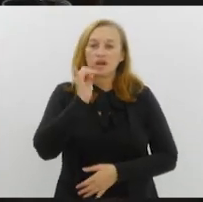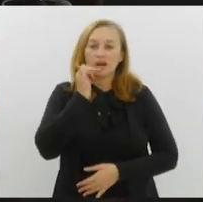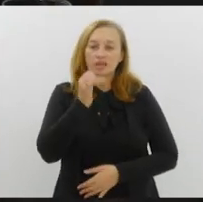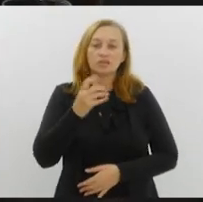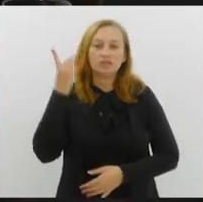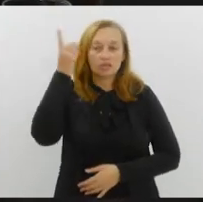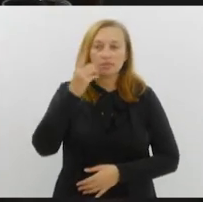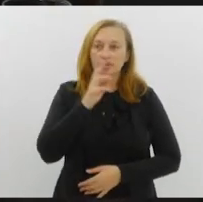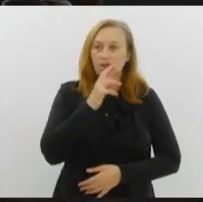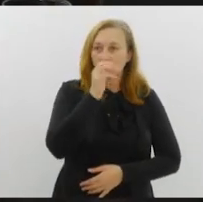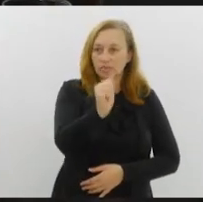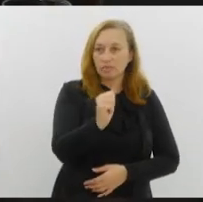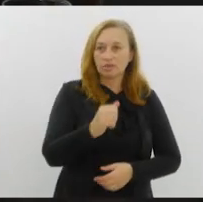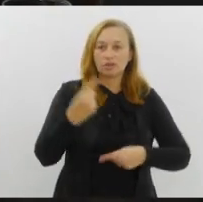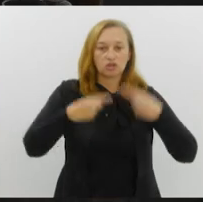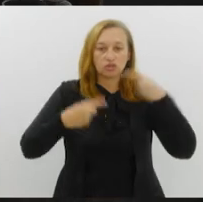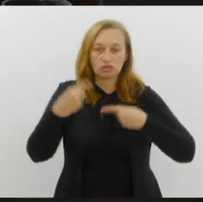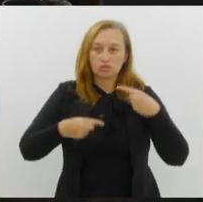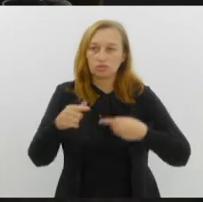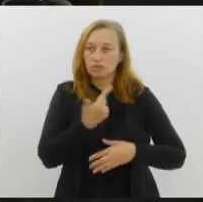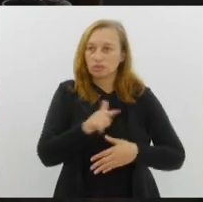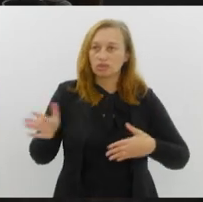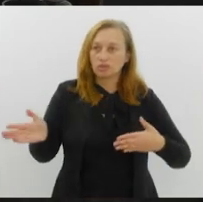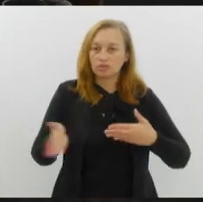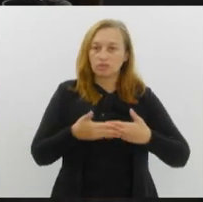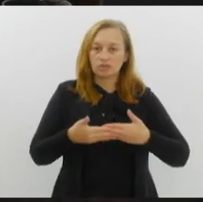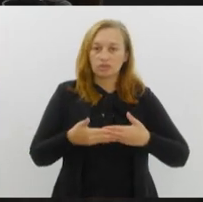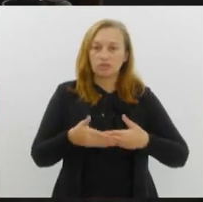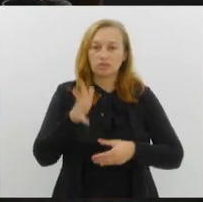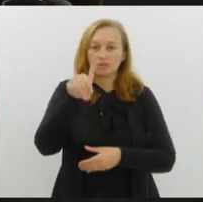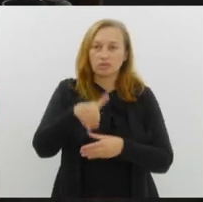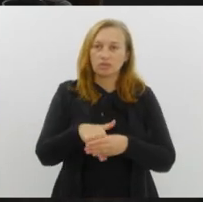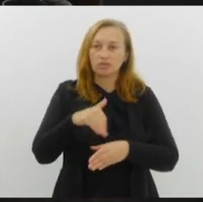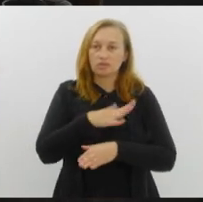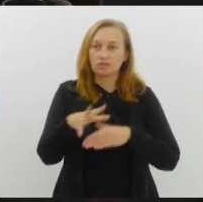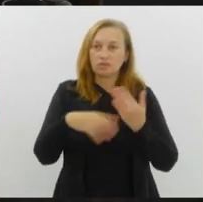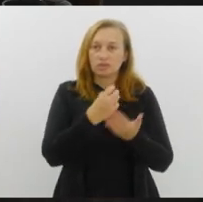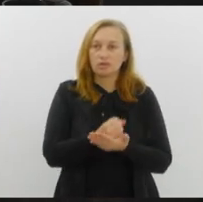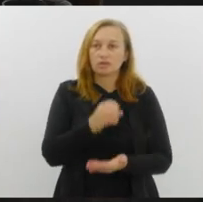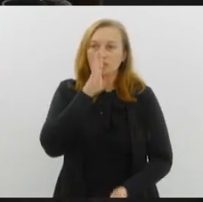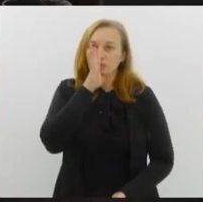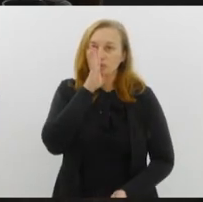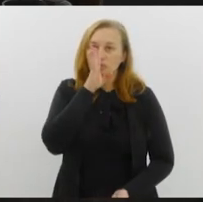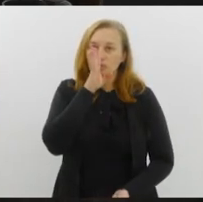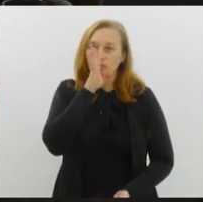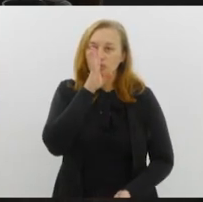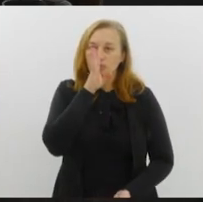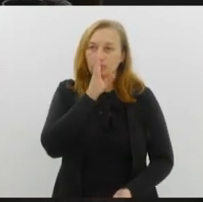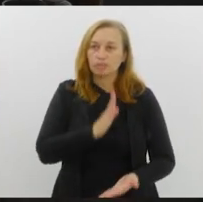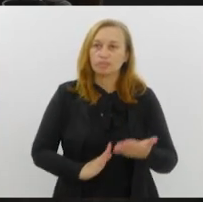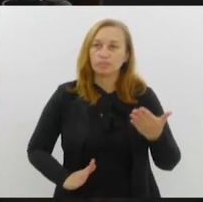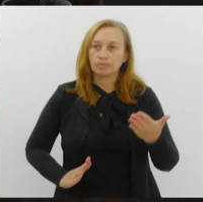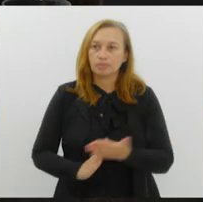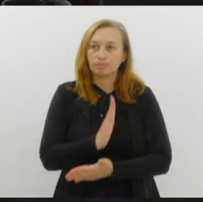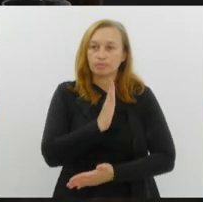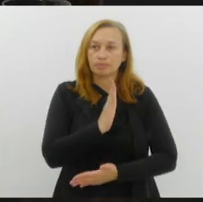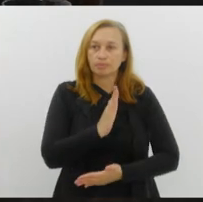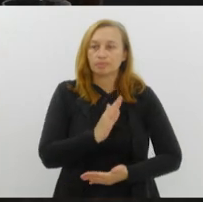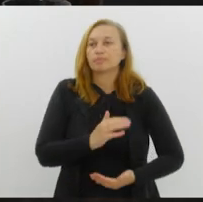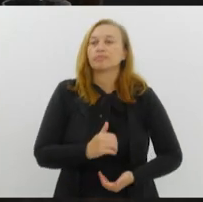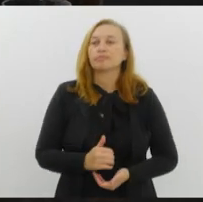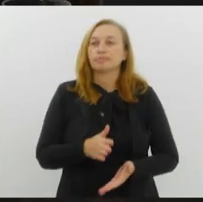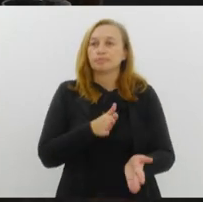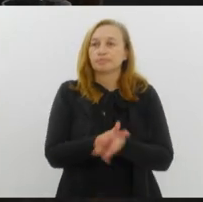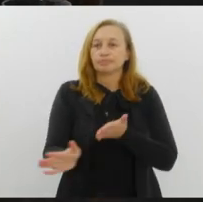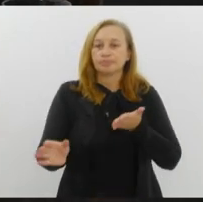deputado Rodrigo Amorim. Em discussão, não havendo quem queira discutir, encerrada a discussão e votação. Senhores que aprovam, mas como estão, aprovado,